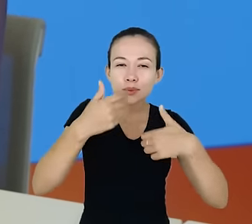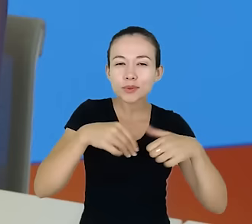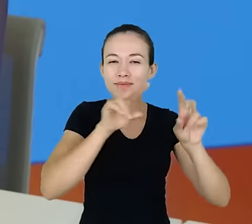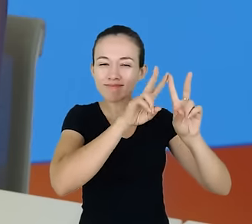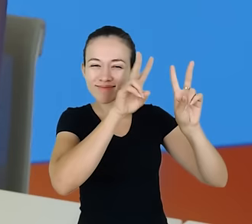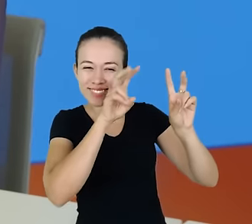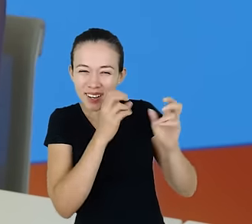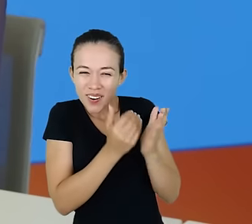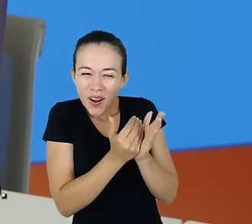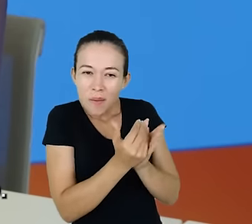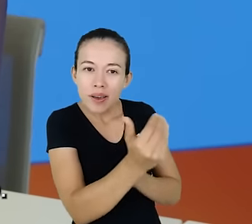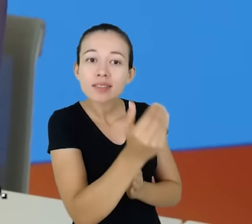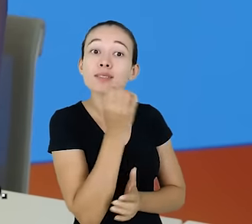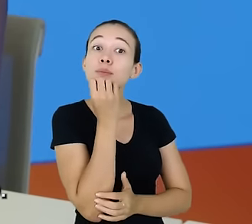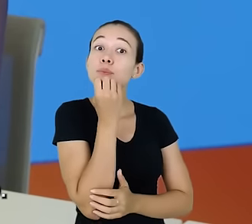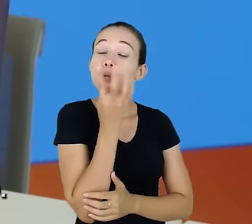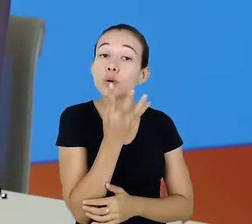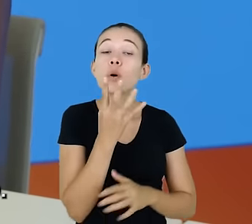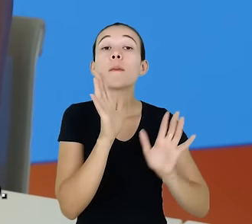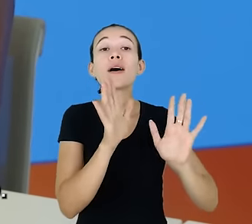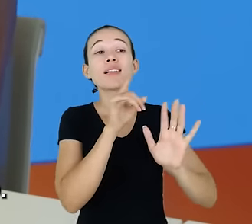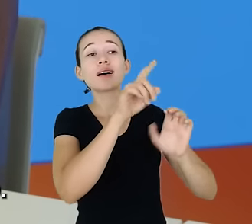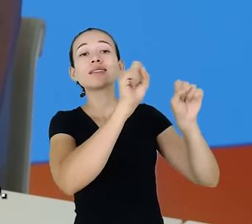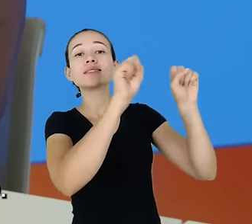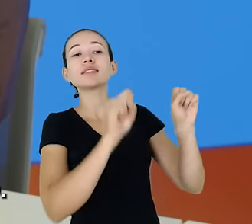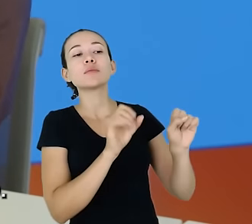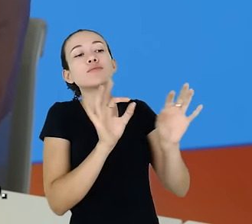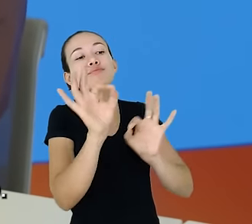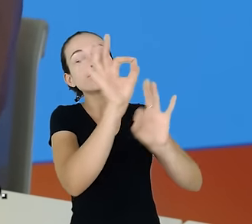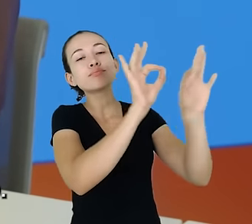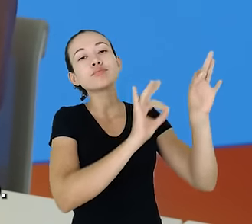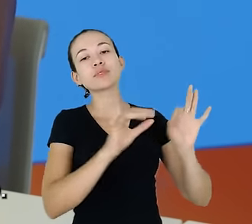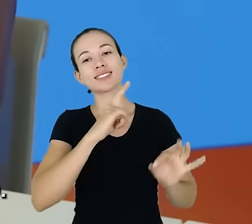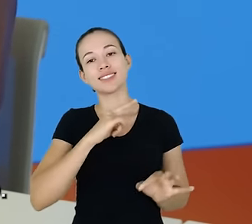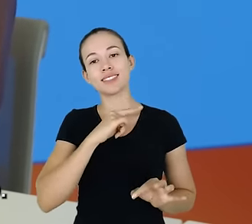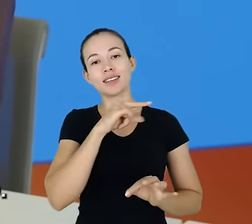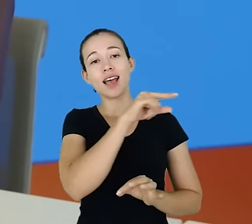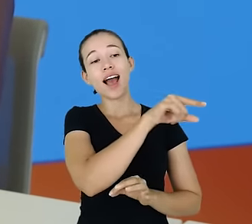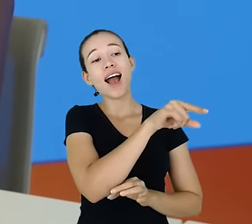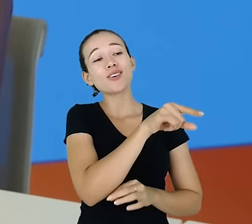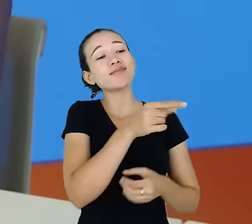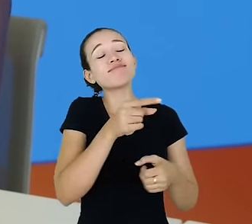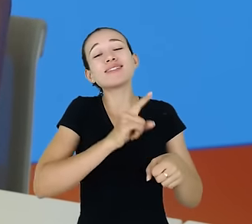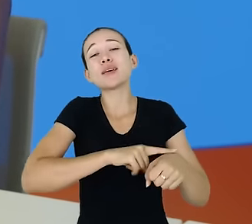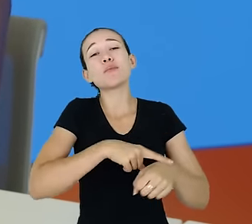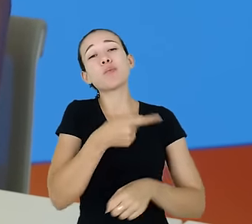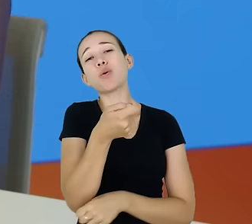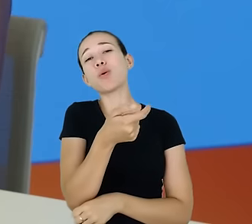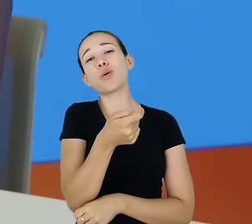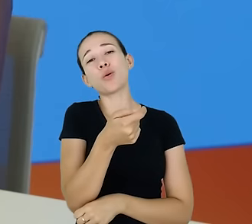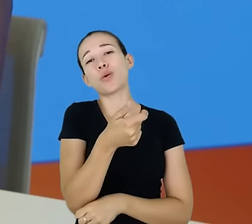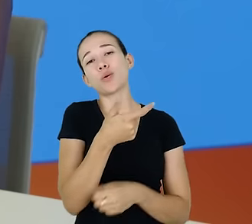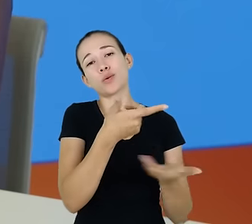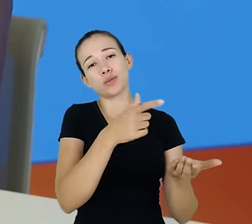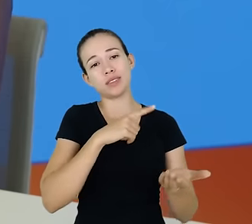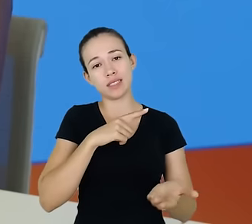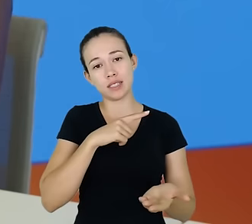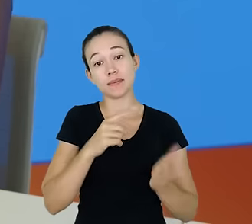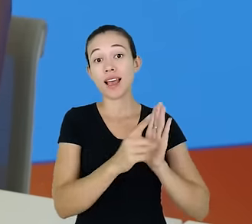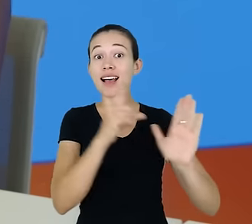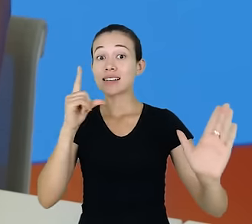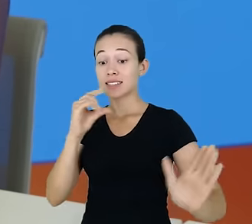sendo corrigido ele tá disponível há pouco tempo né o da o da O Legado da